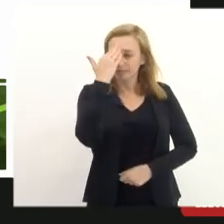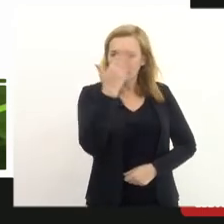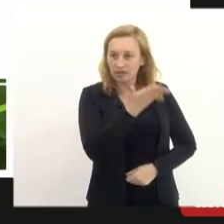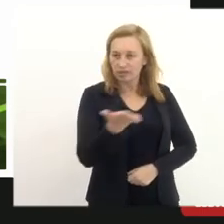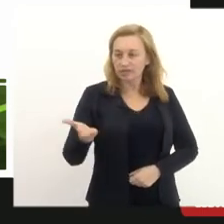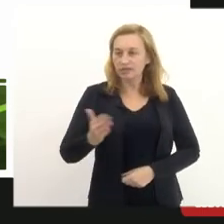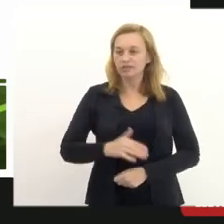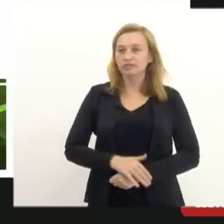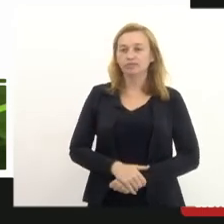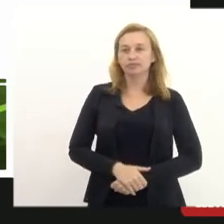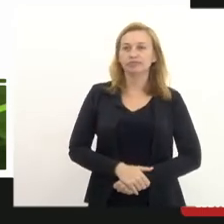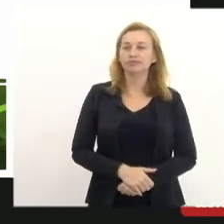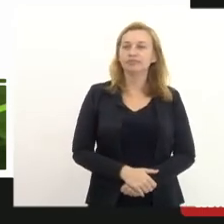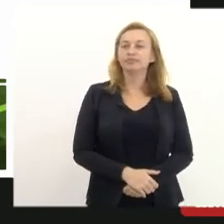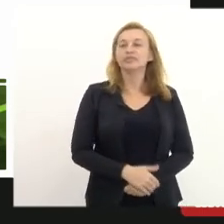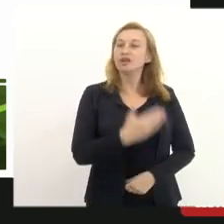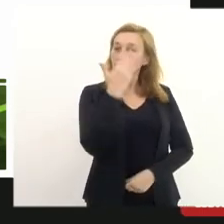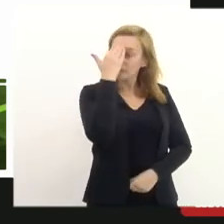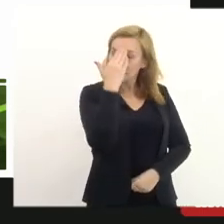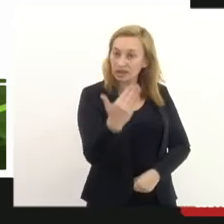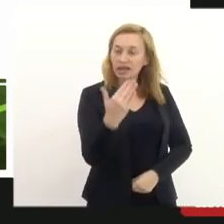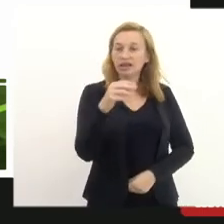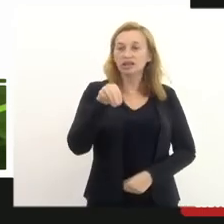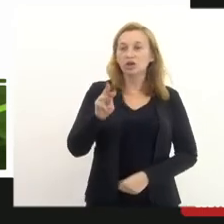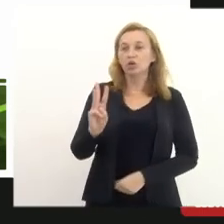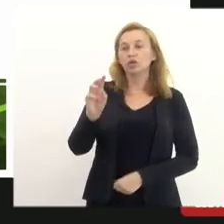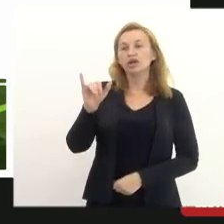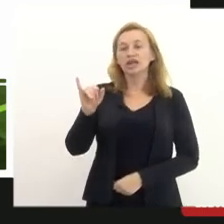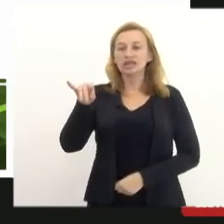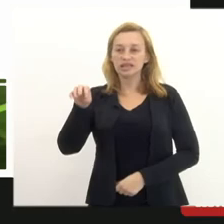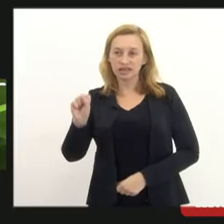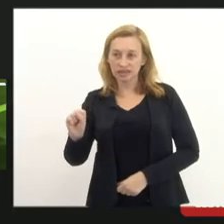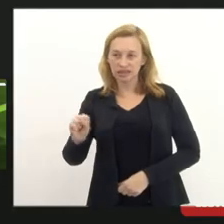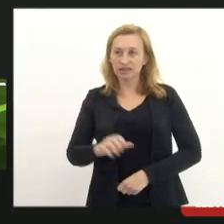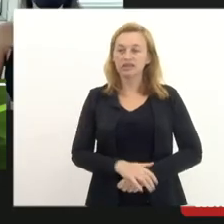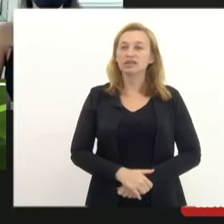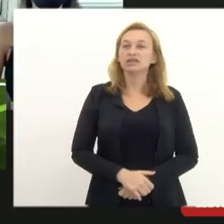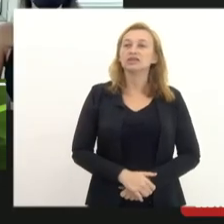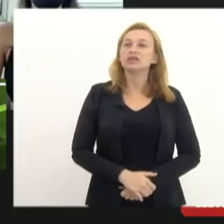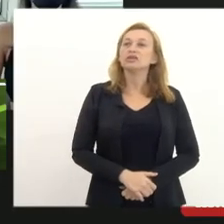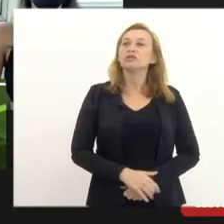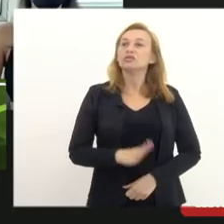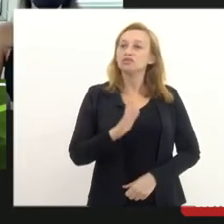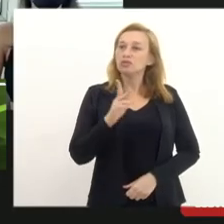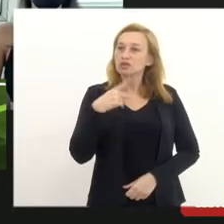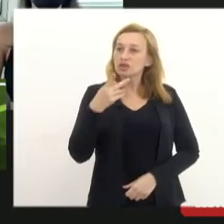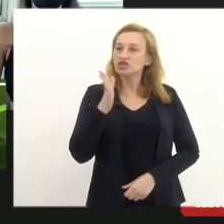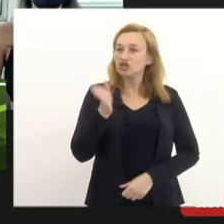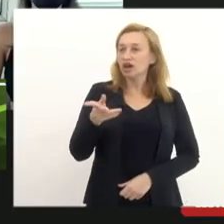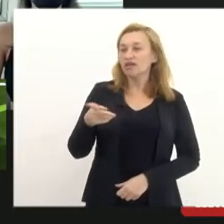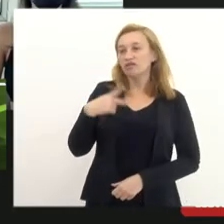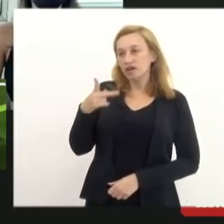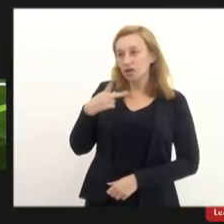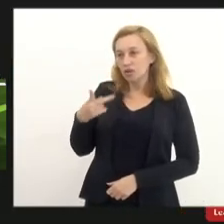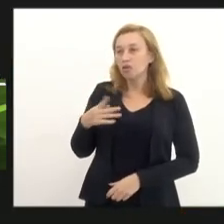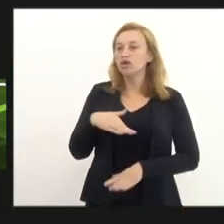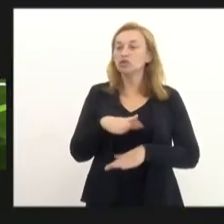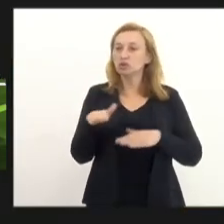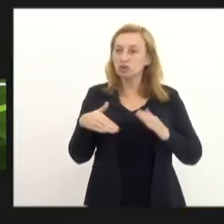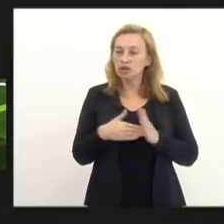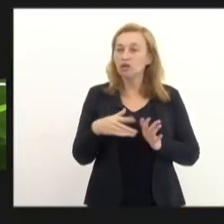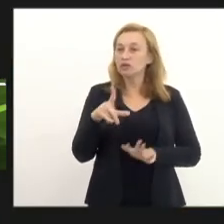gente. Obrigada, Ulisses. Como você falou, né, a Total